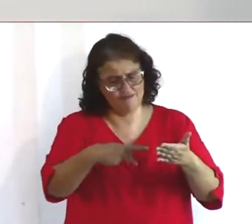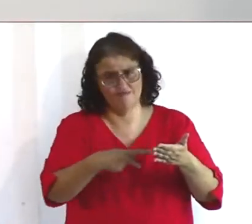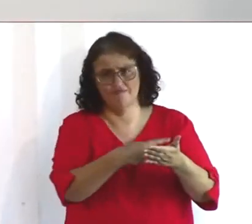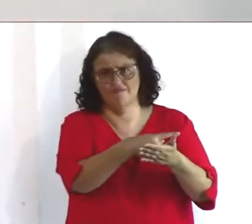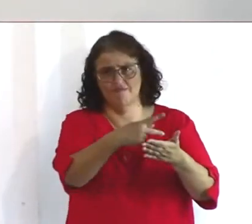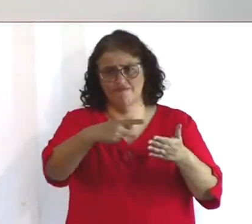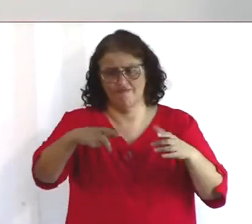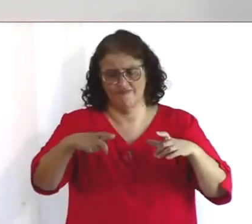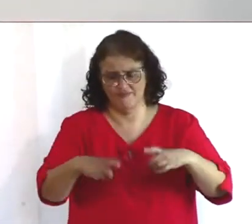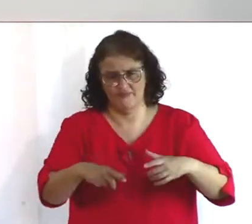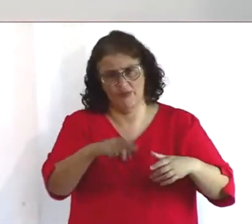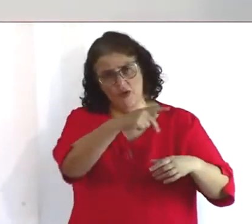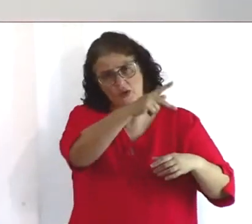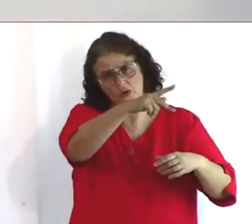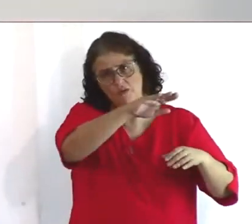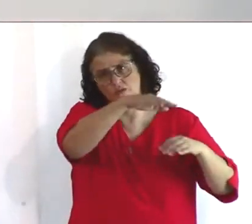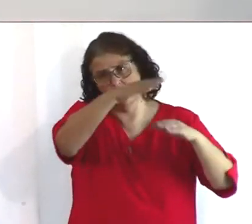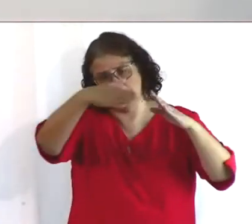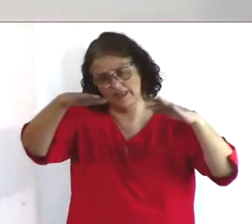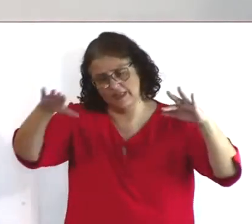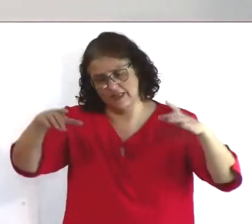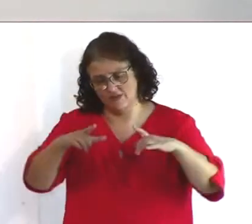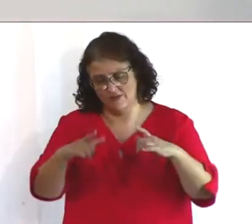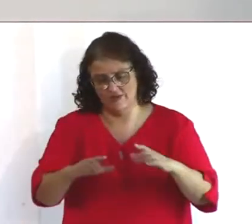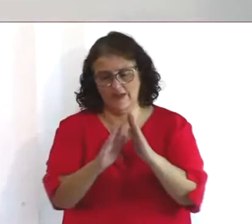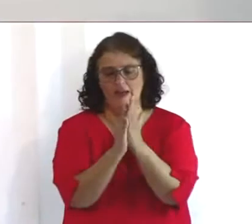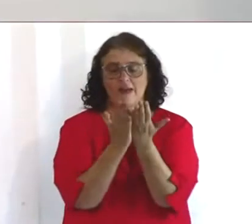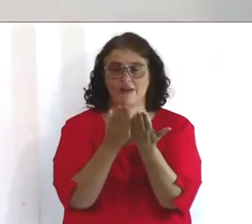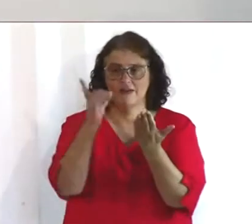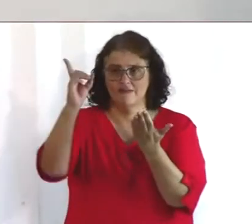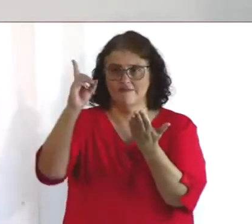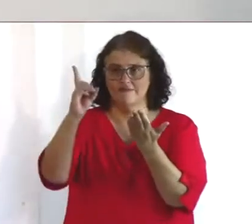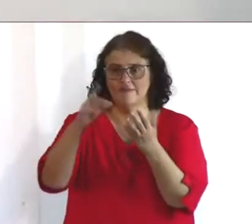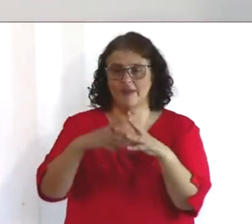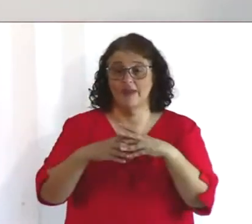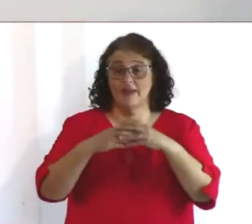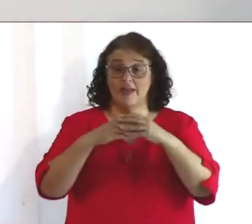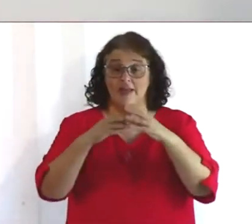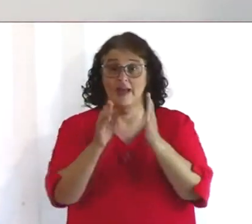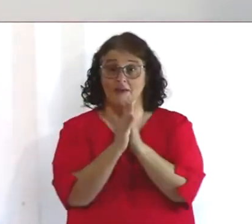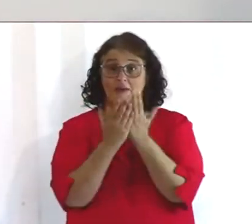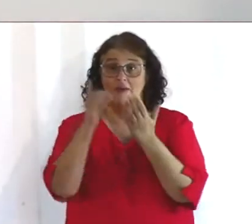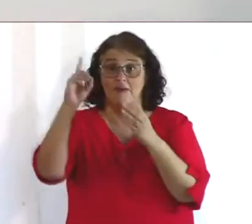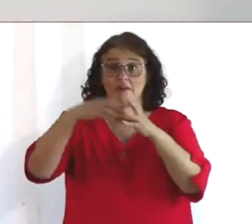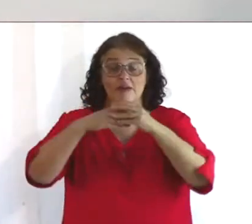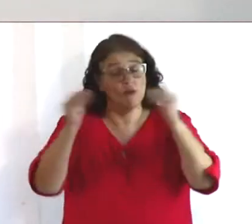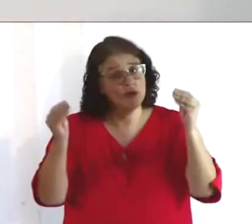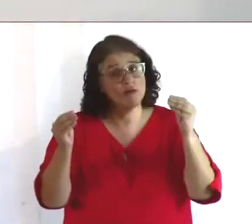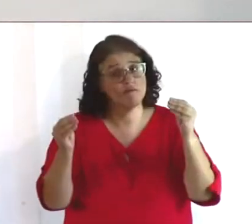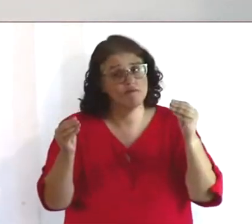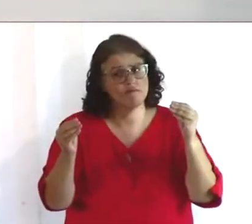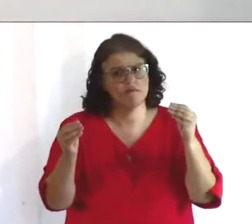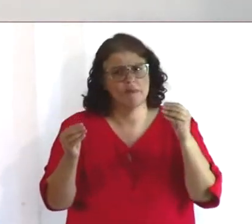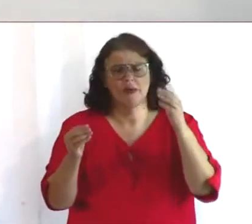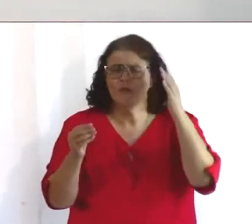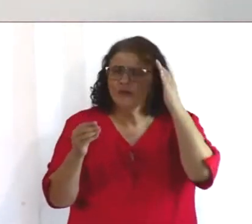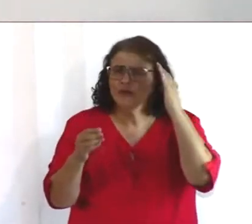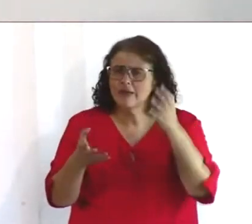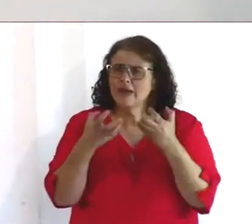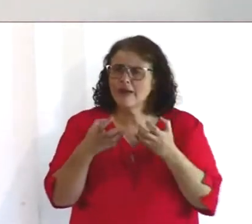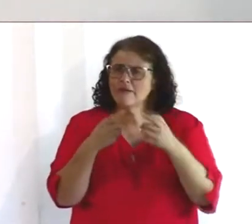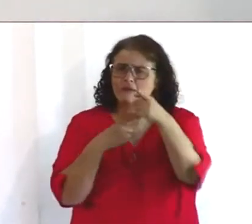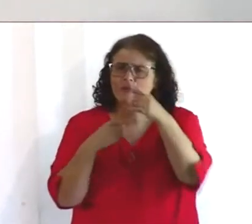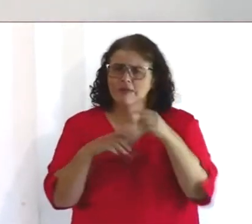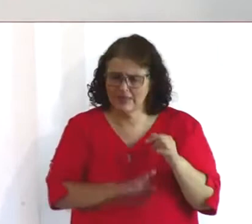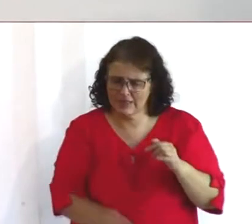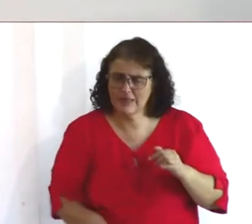de uma cidade, só pelo fato de ela estar sendo proclamada. Gostaria que vocês, crianças, pensassem nisso.